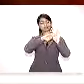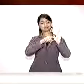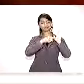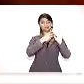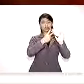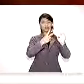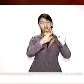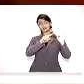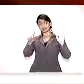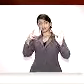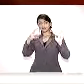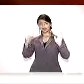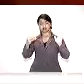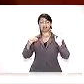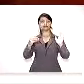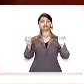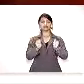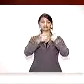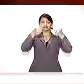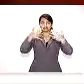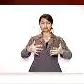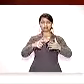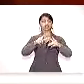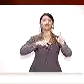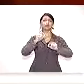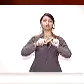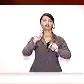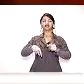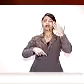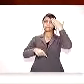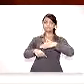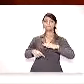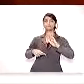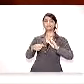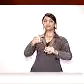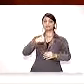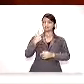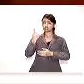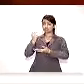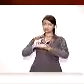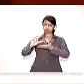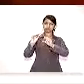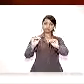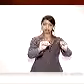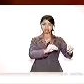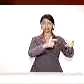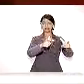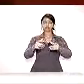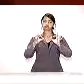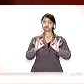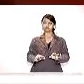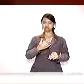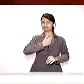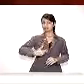a 40 os referidos itens versam sobre a comprovação de aplicação de recursos públicos transferidos